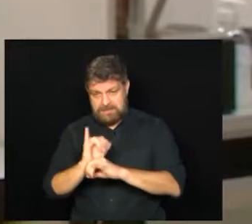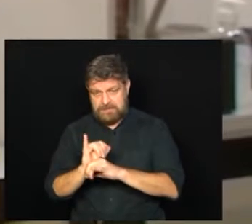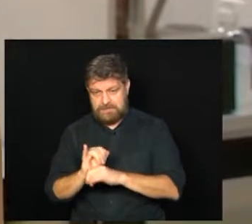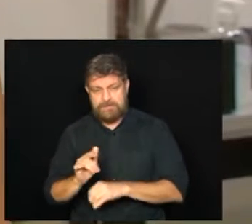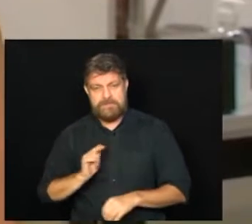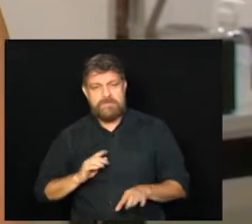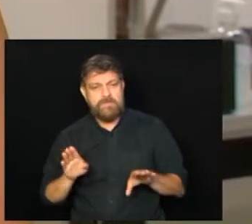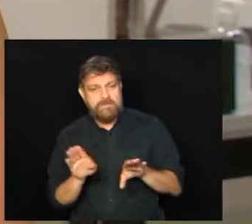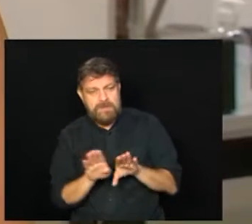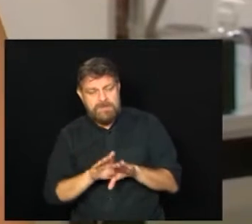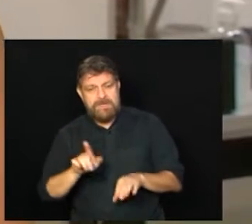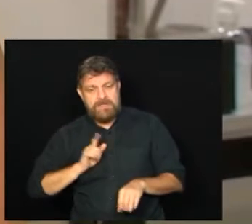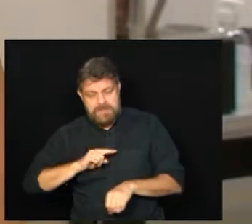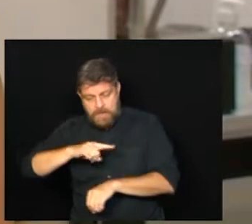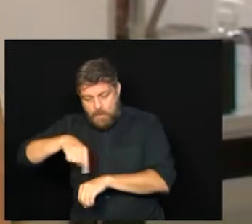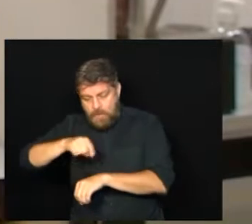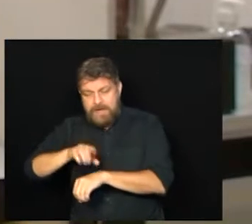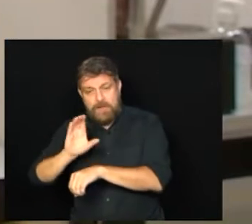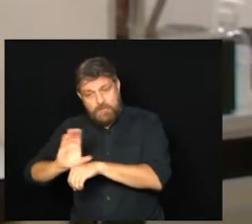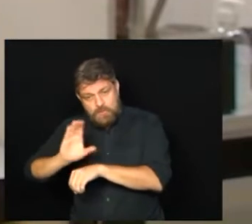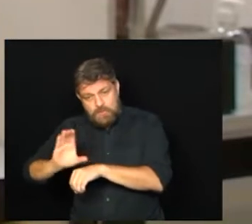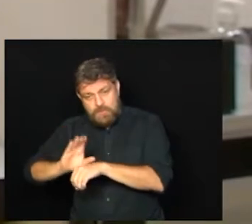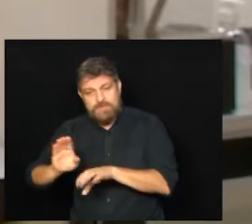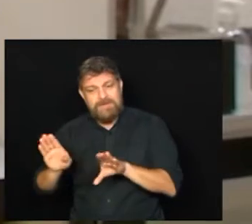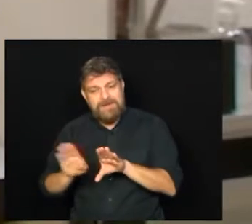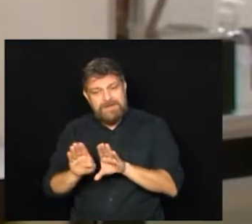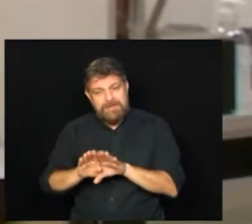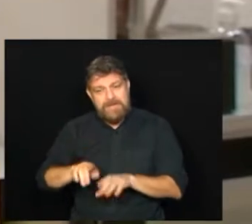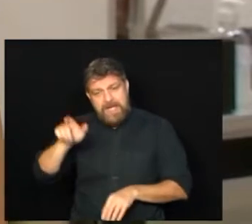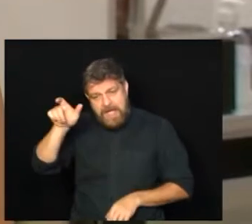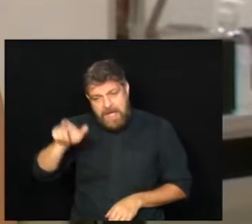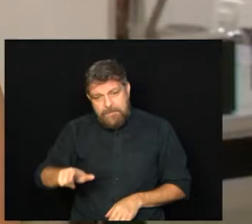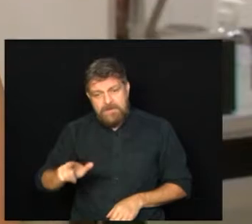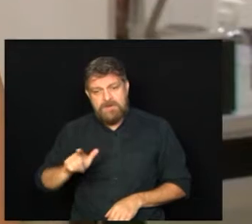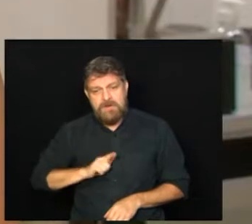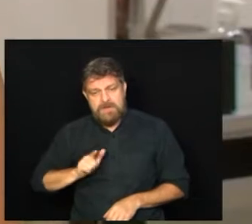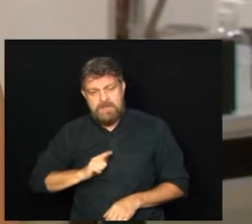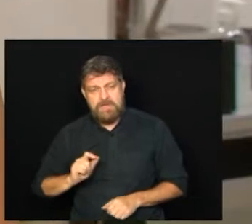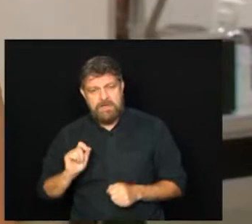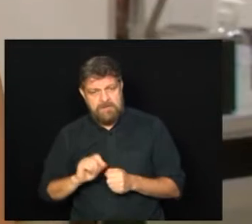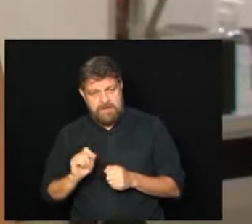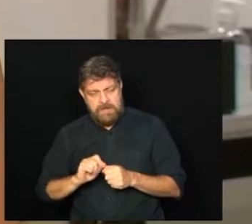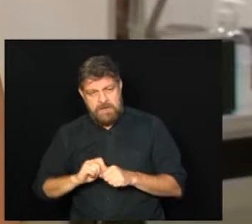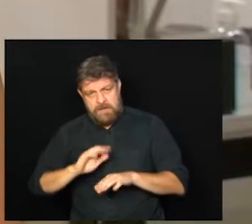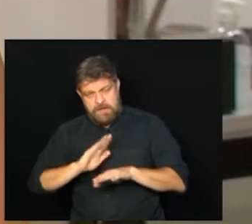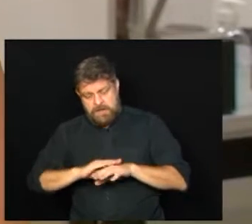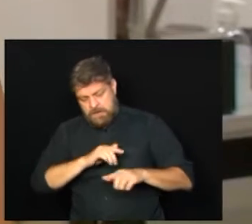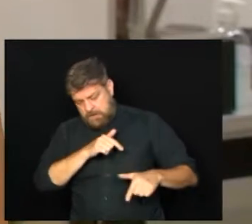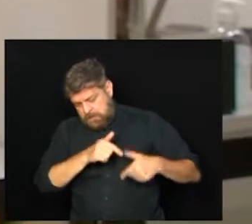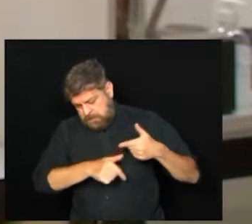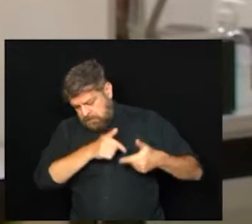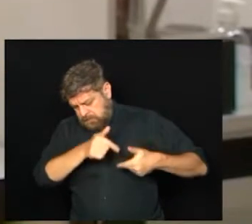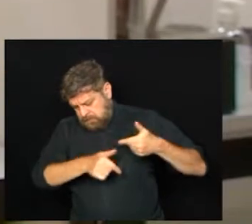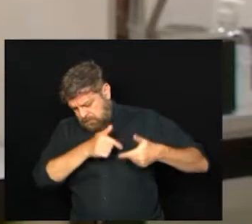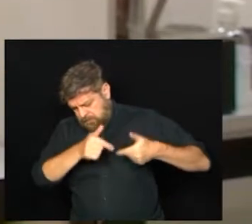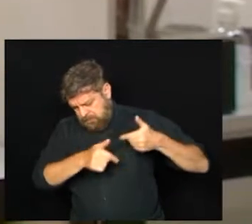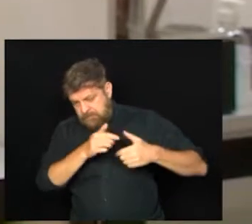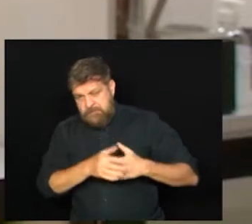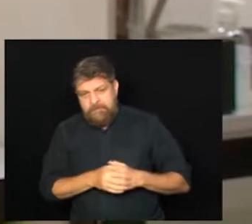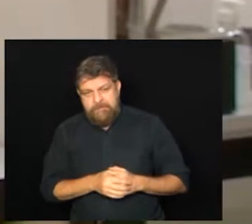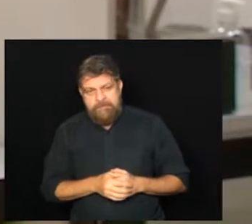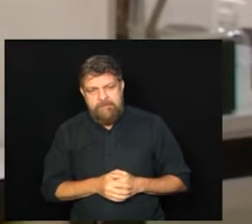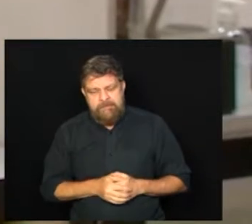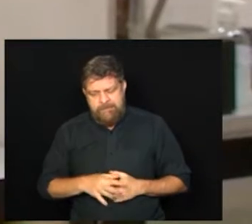do curso, né, da carga horária do curso, a pessoa ela tem que cumprir uma carga horária de trabalho